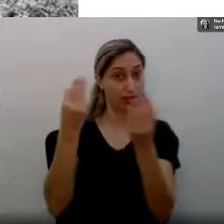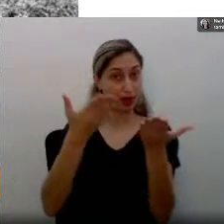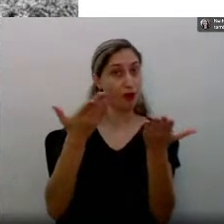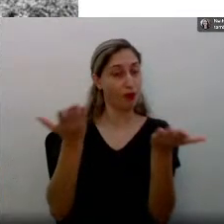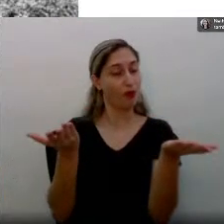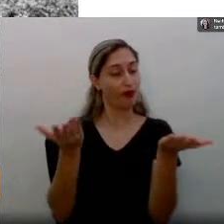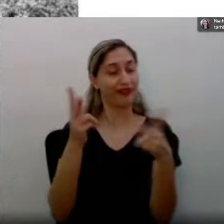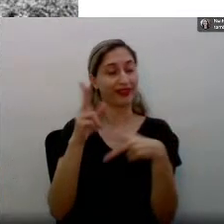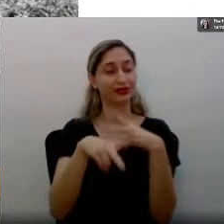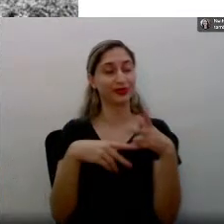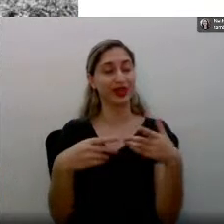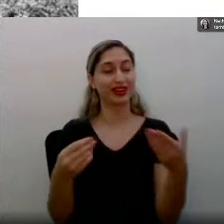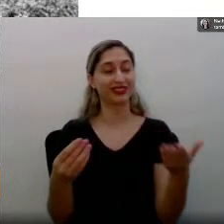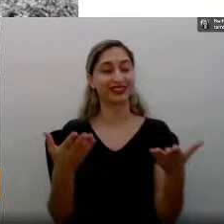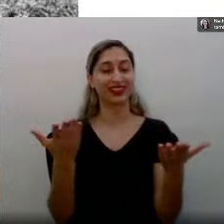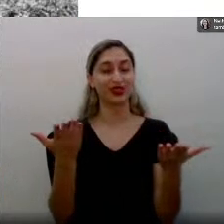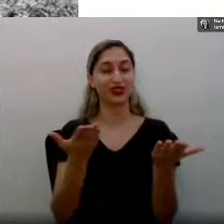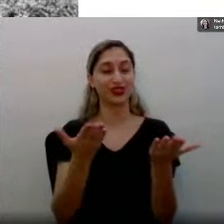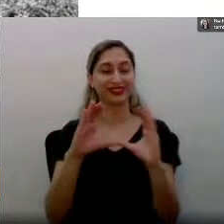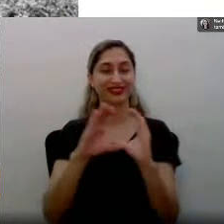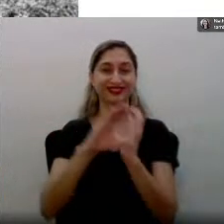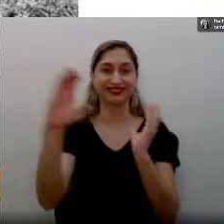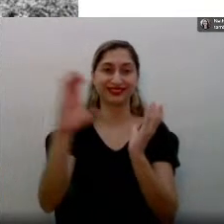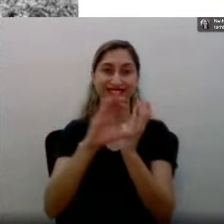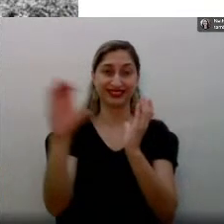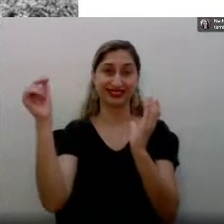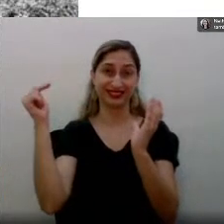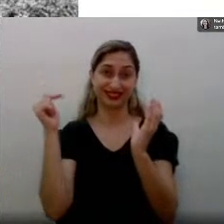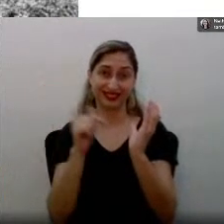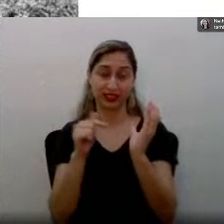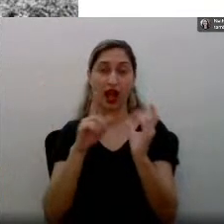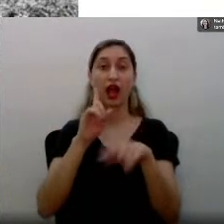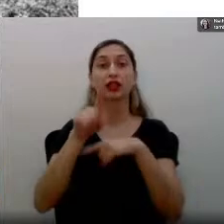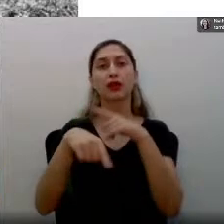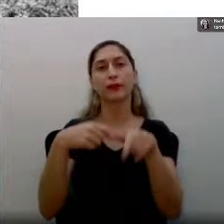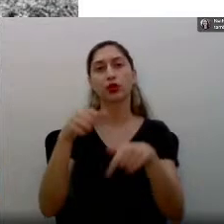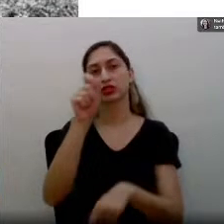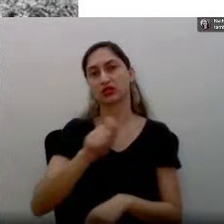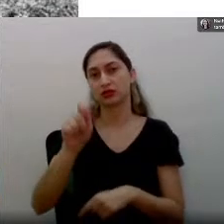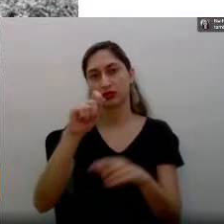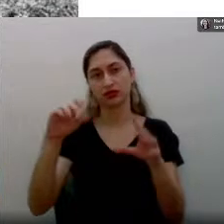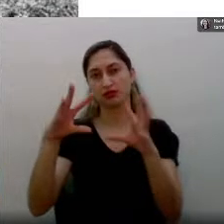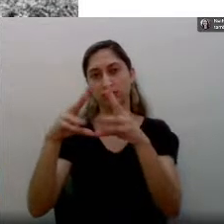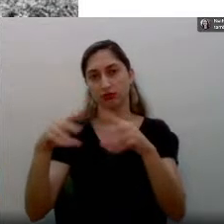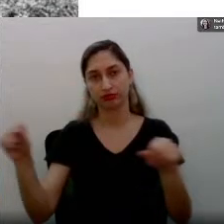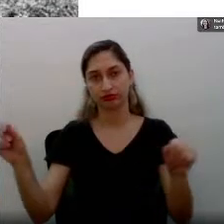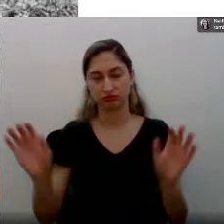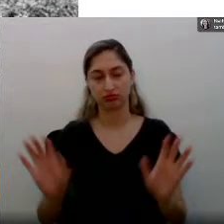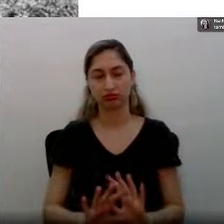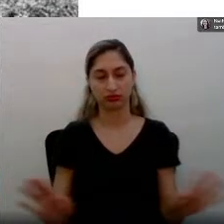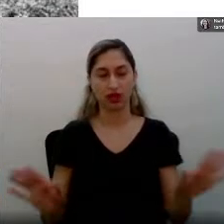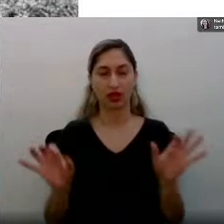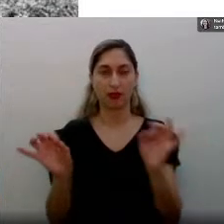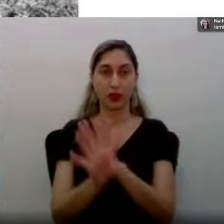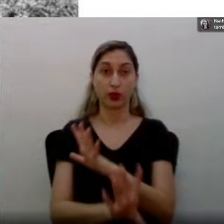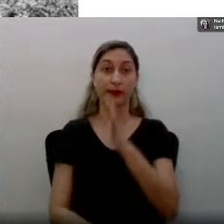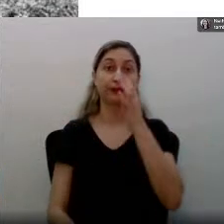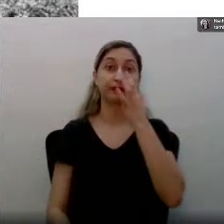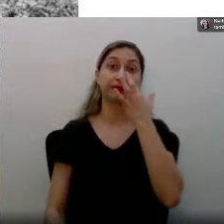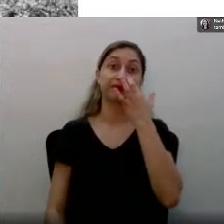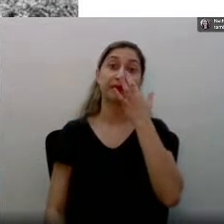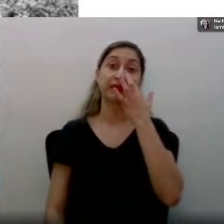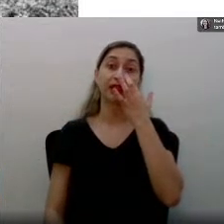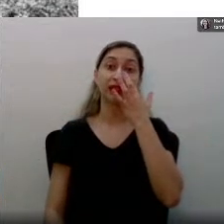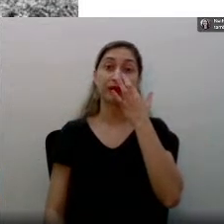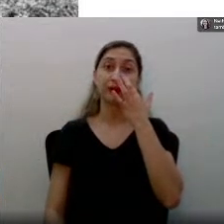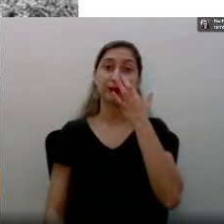é e é com o tempo essa esse grupo acabou né e acabou assim encerramos as atividades porque ele